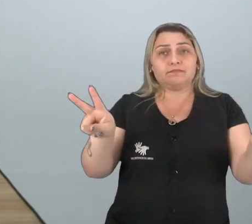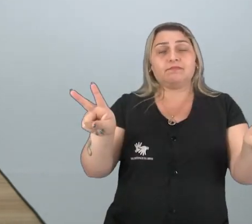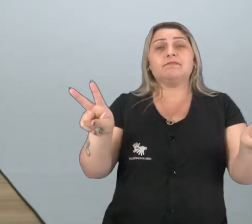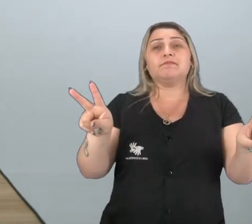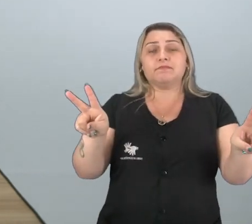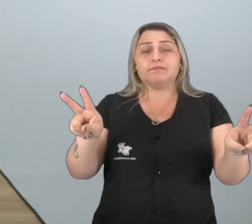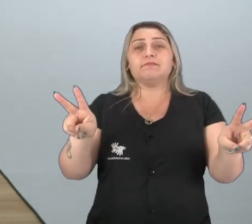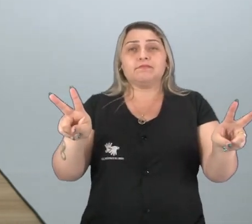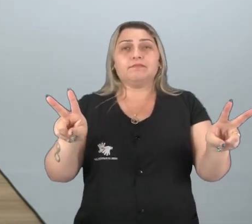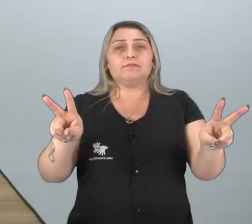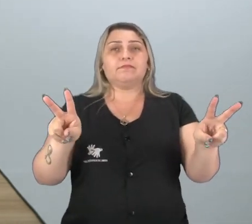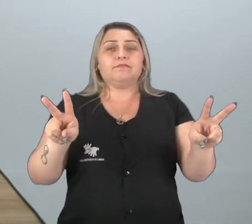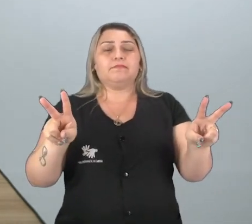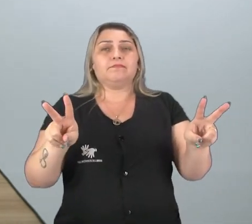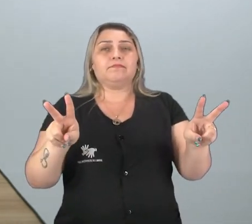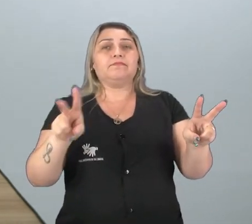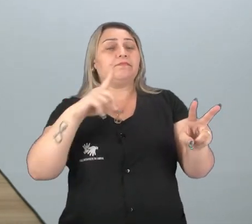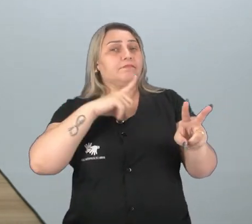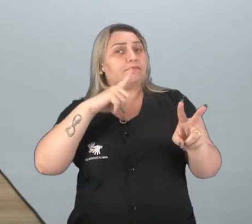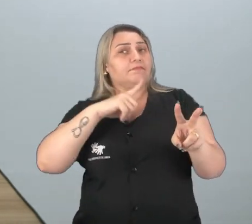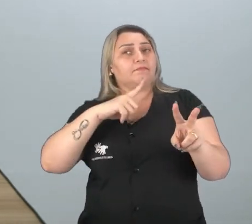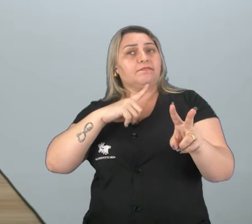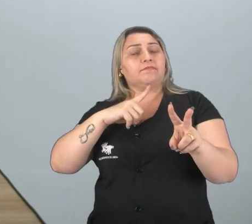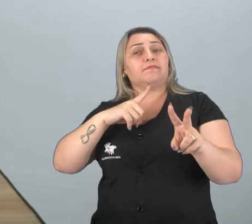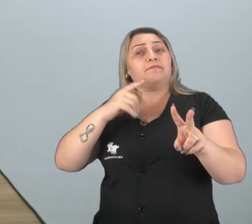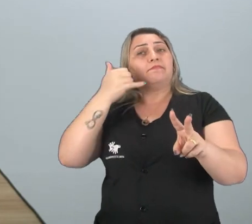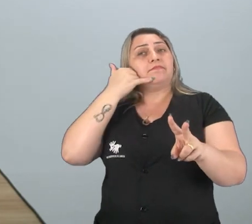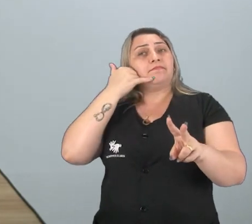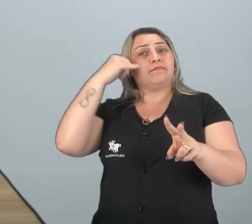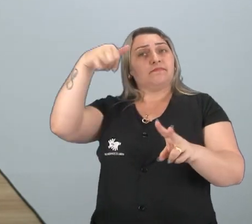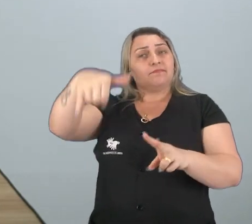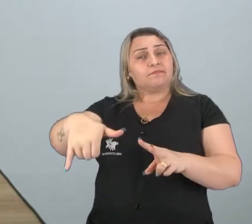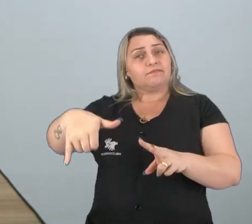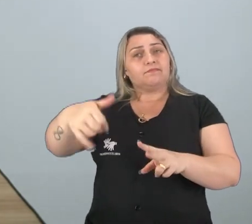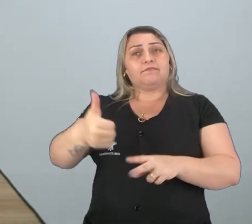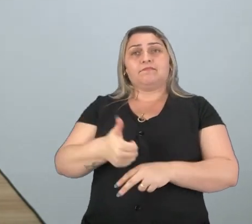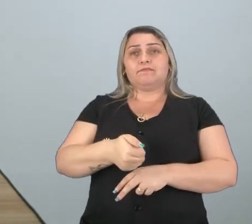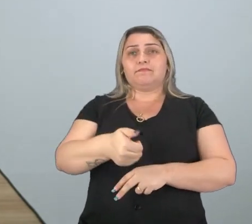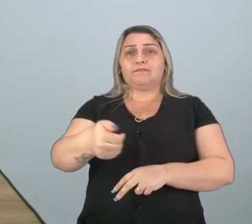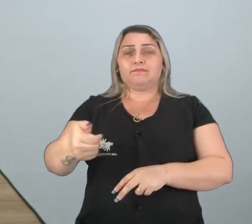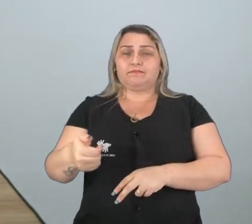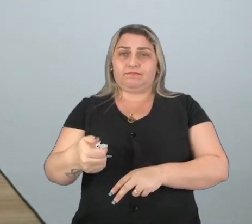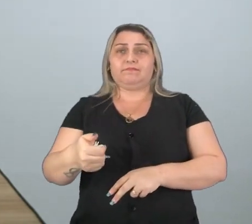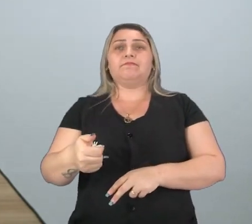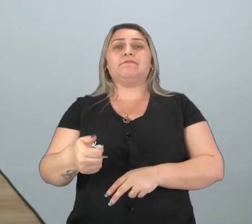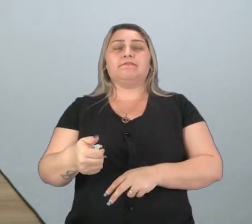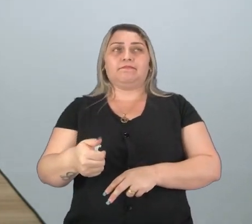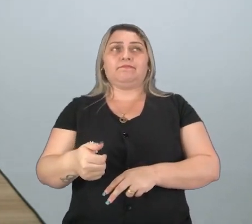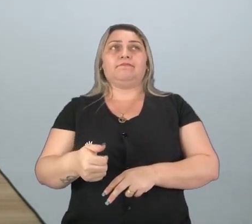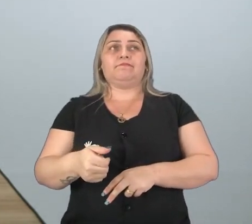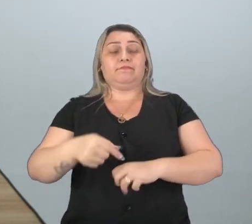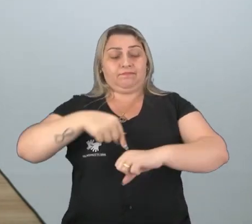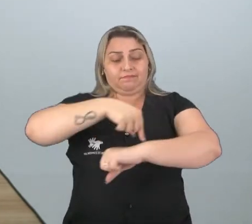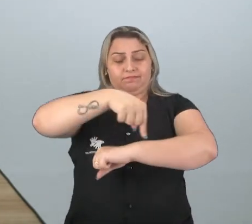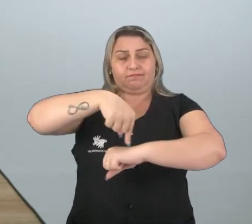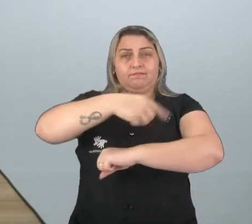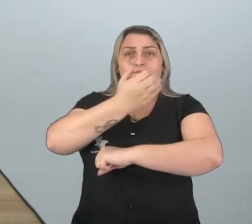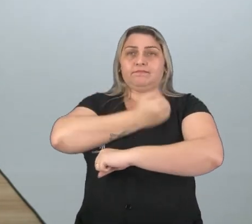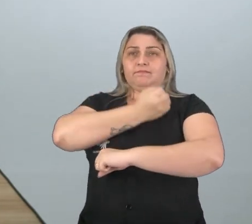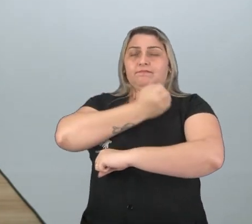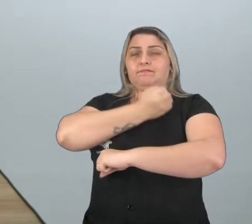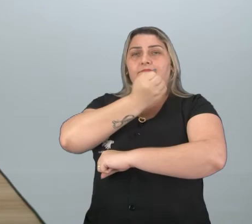diferente dos que aparecem lá no telefone, no controle. Aqui, esses